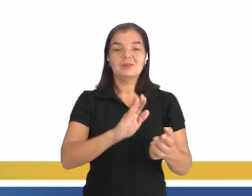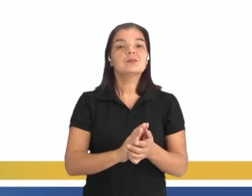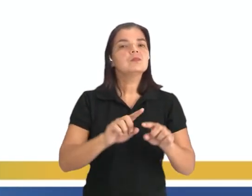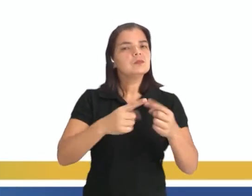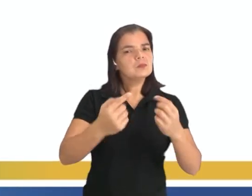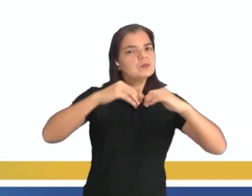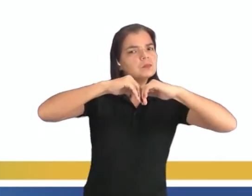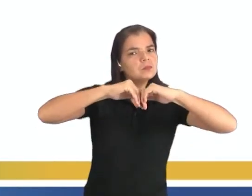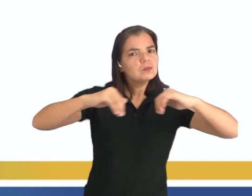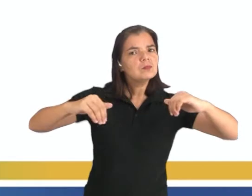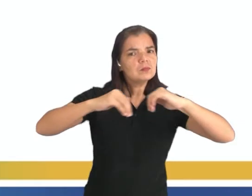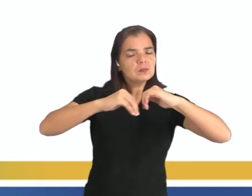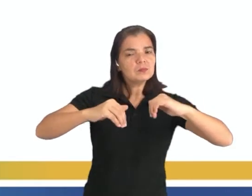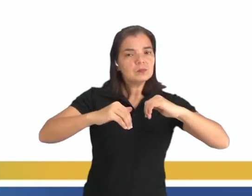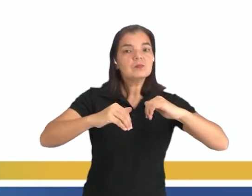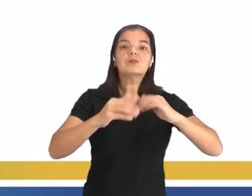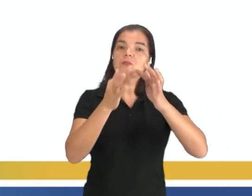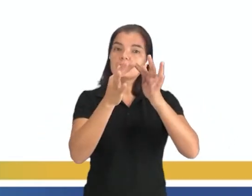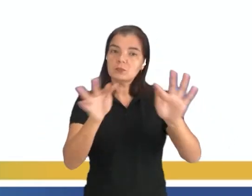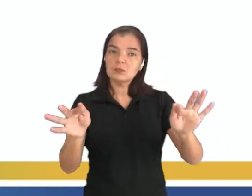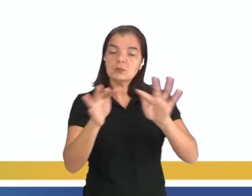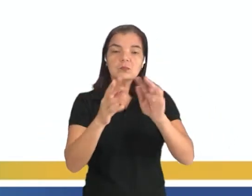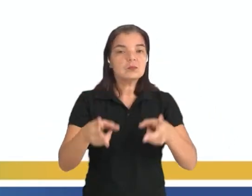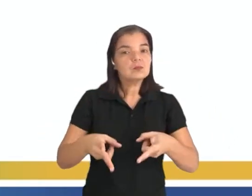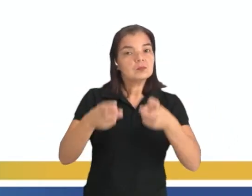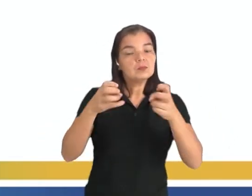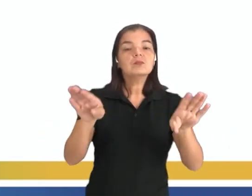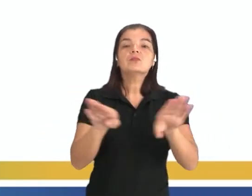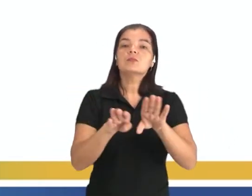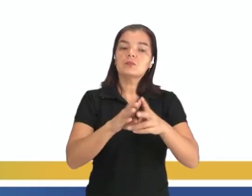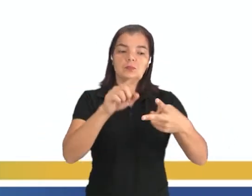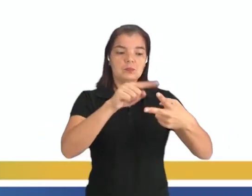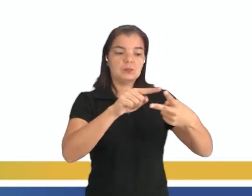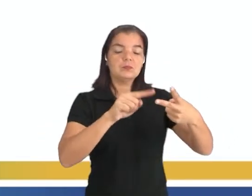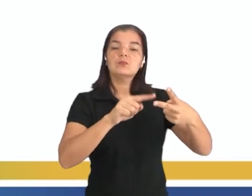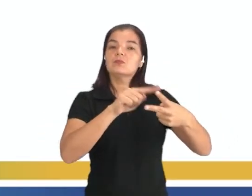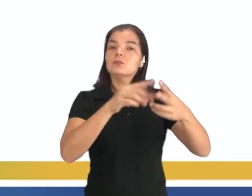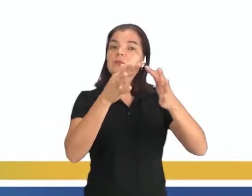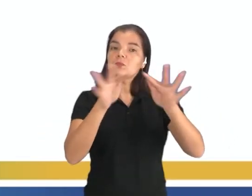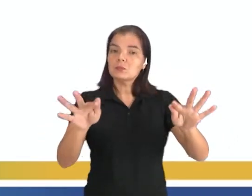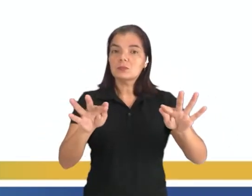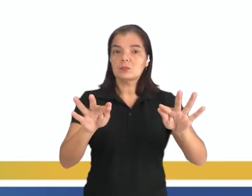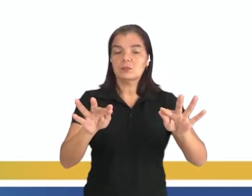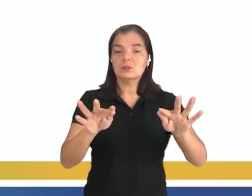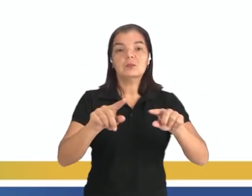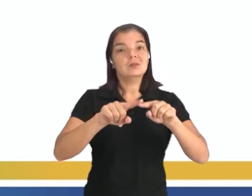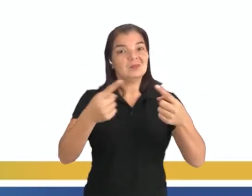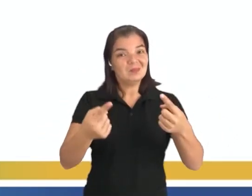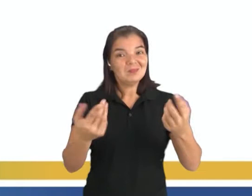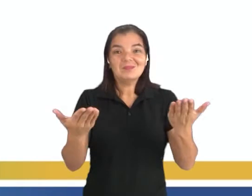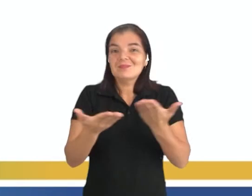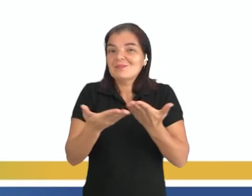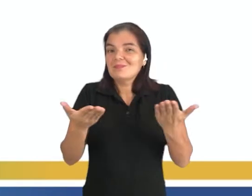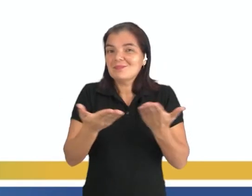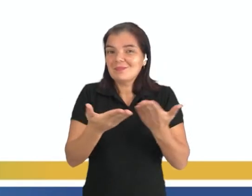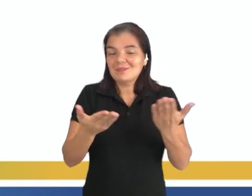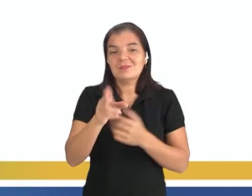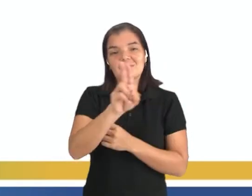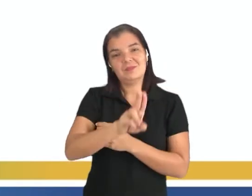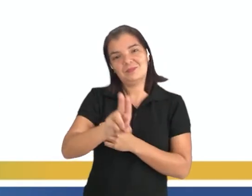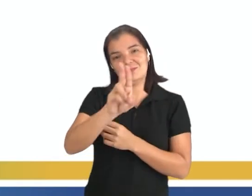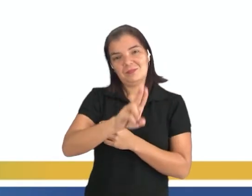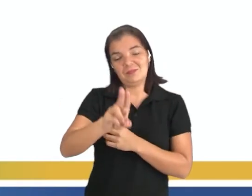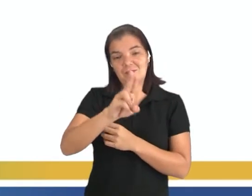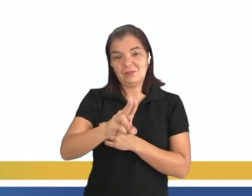nós dividimos as orações, percebemos ali que temos duas orações independentes. Mas agora usa